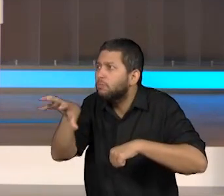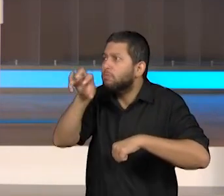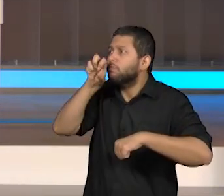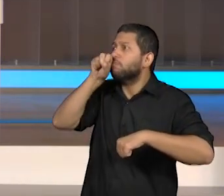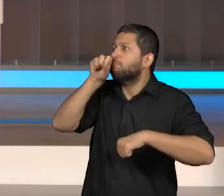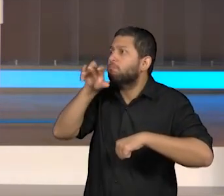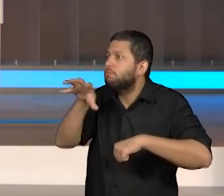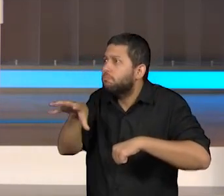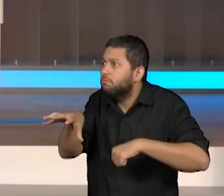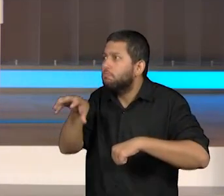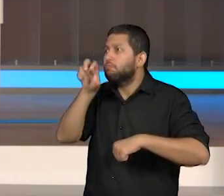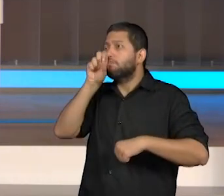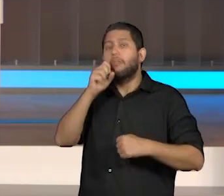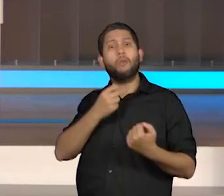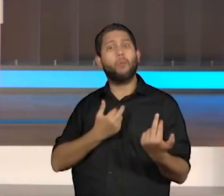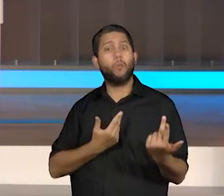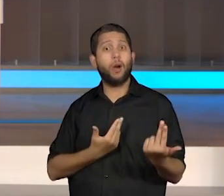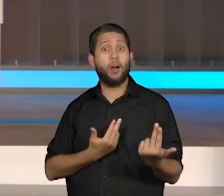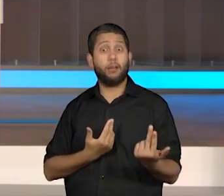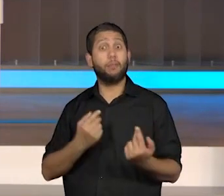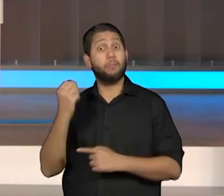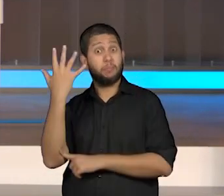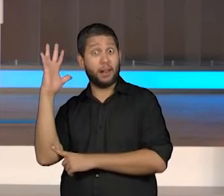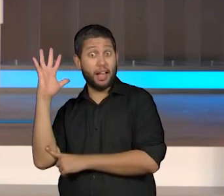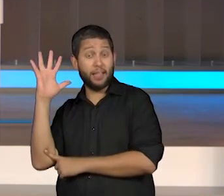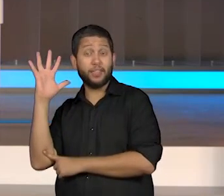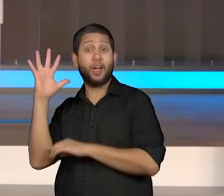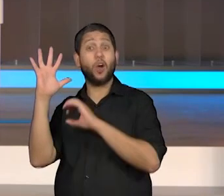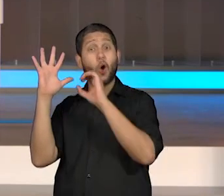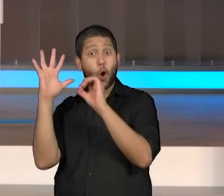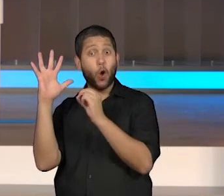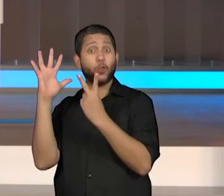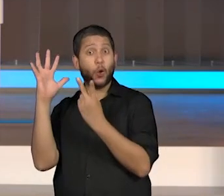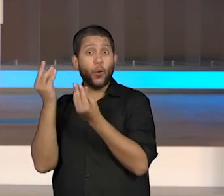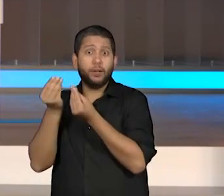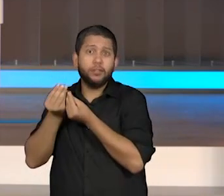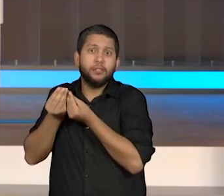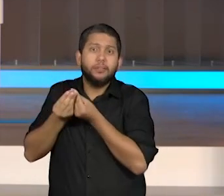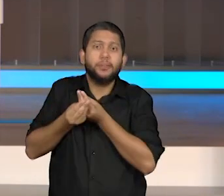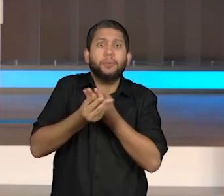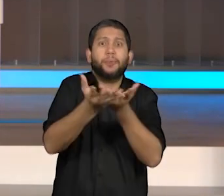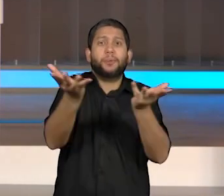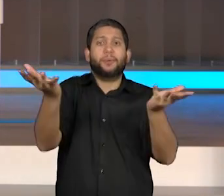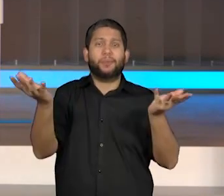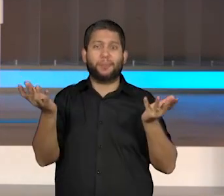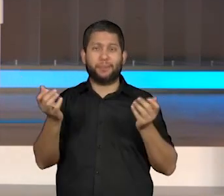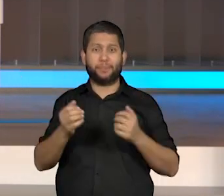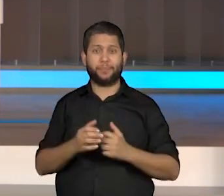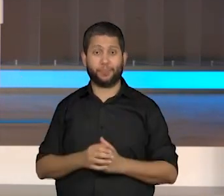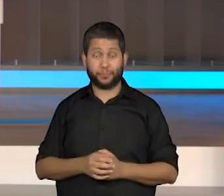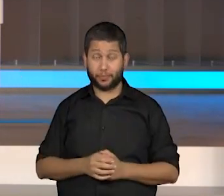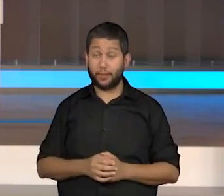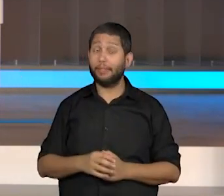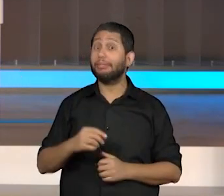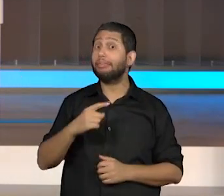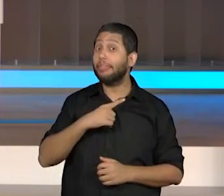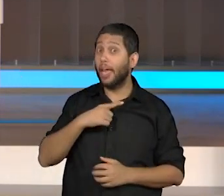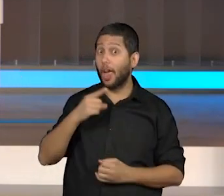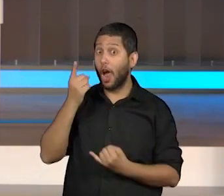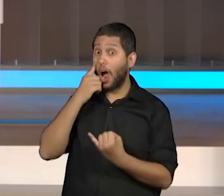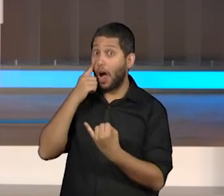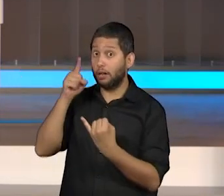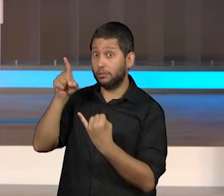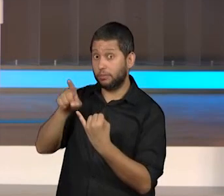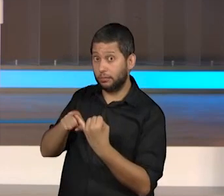os produtores, os consumidores e os decompositores. As plantas são os produtores,